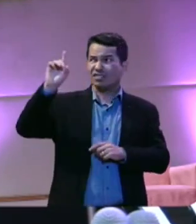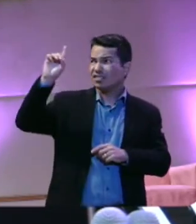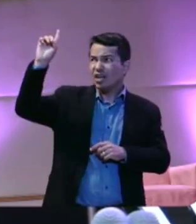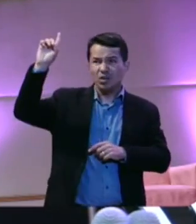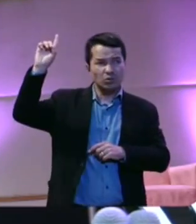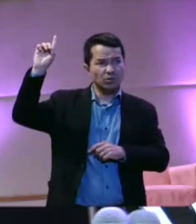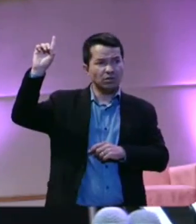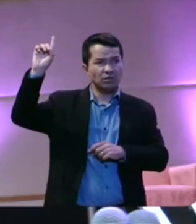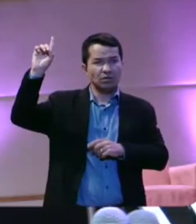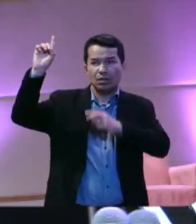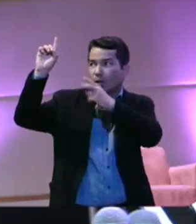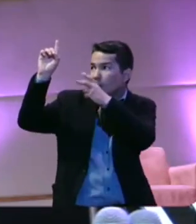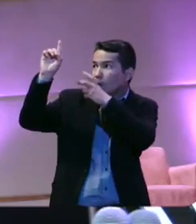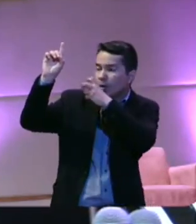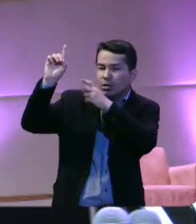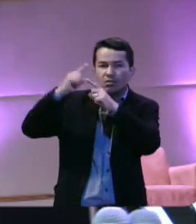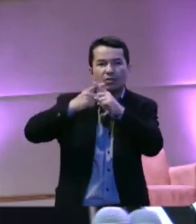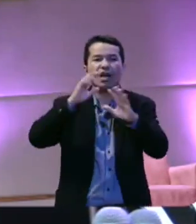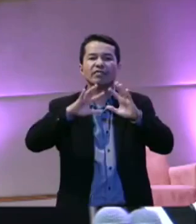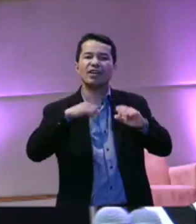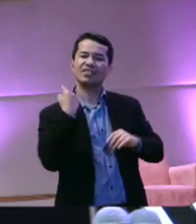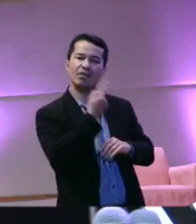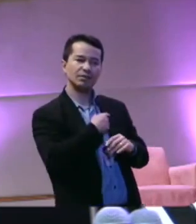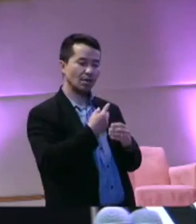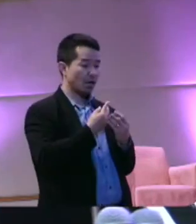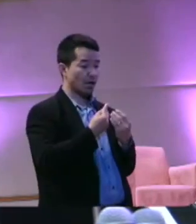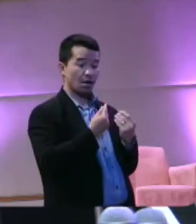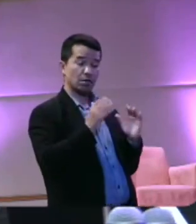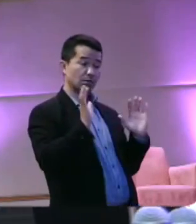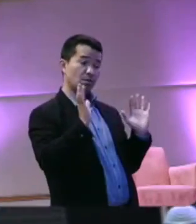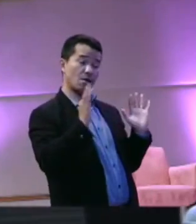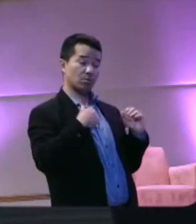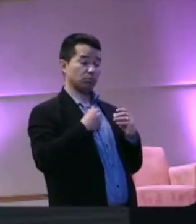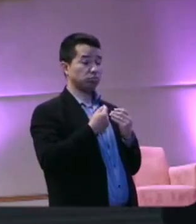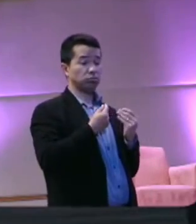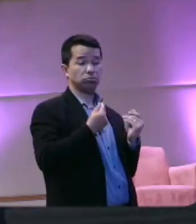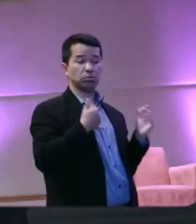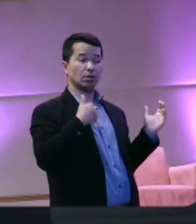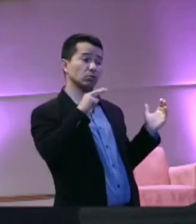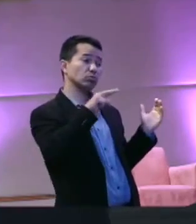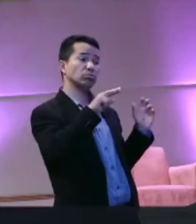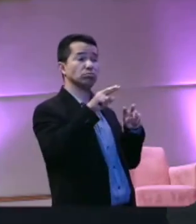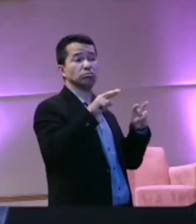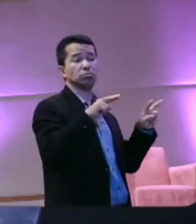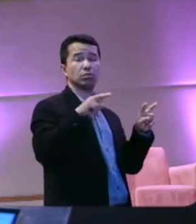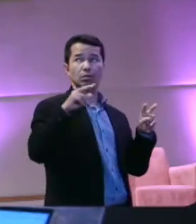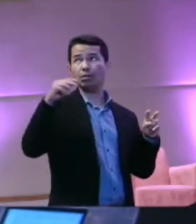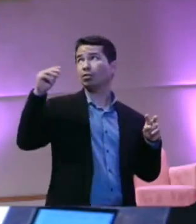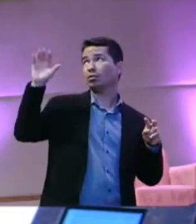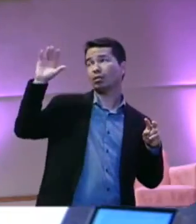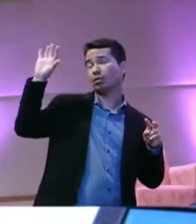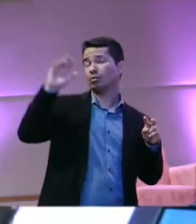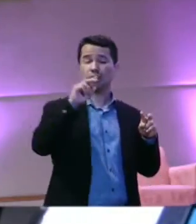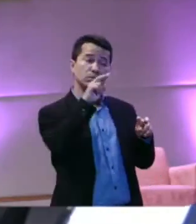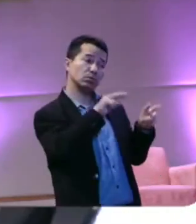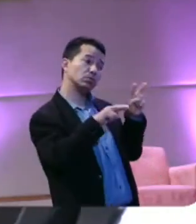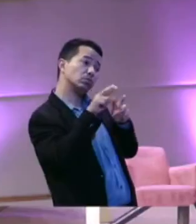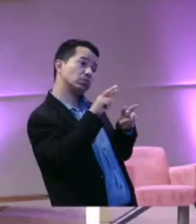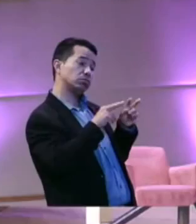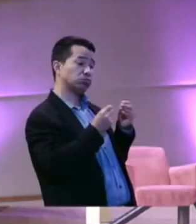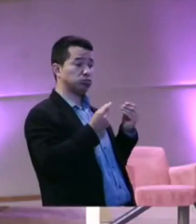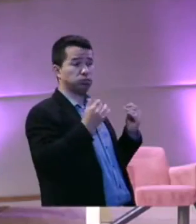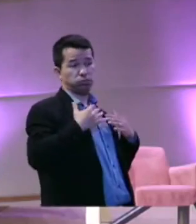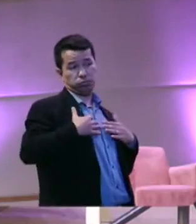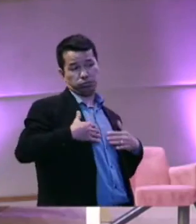manifestações emocionais podem tomar um rumo totalmente egoísta quando nós deixamos passar esse